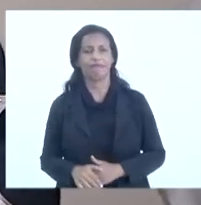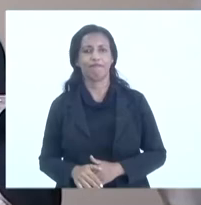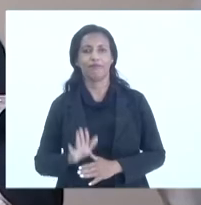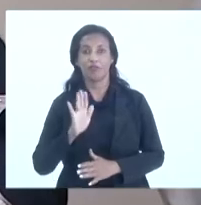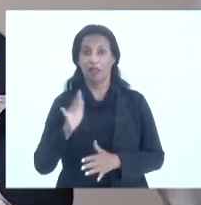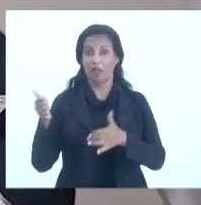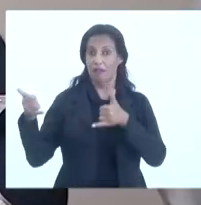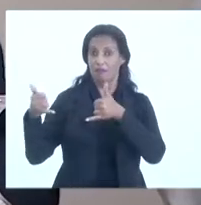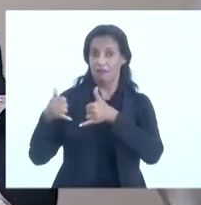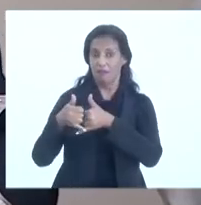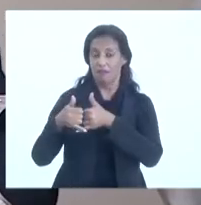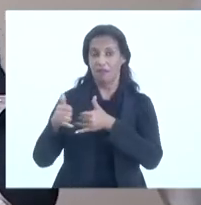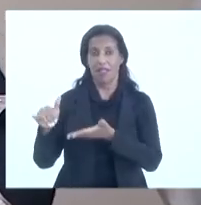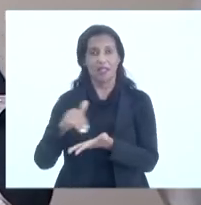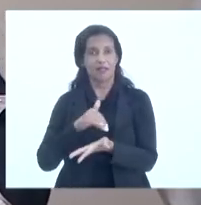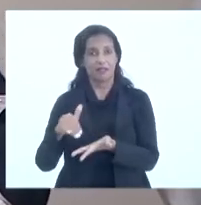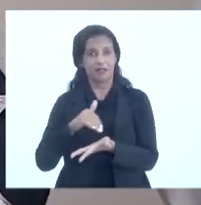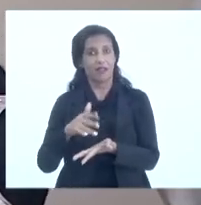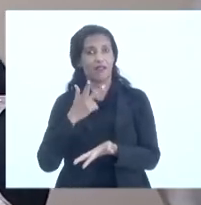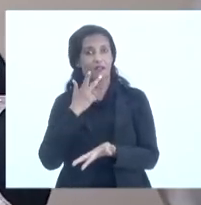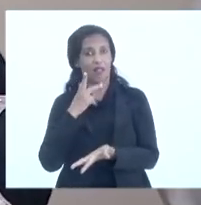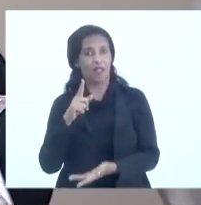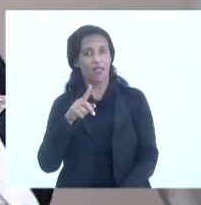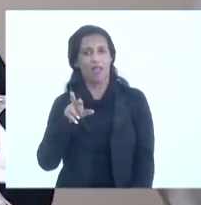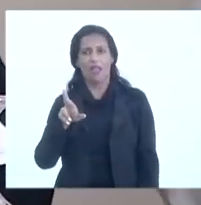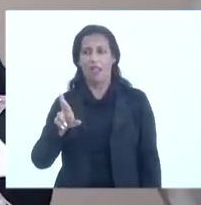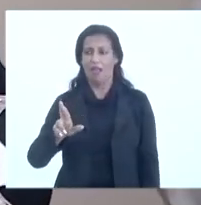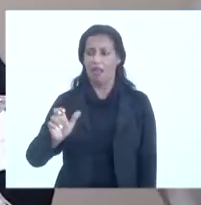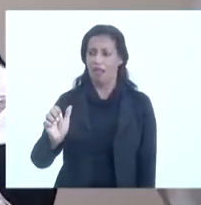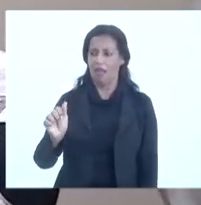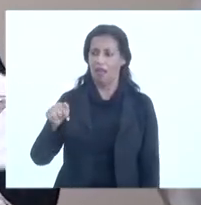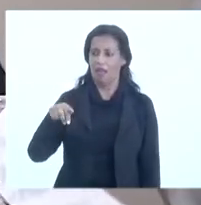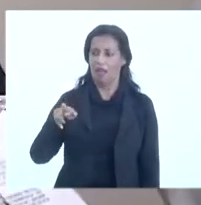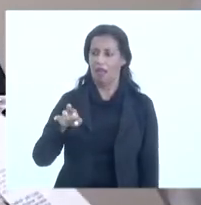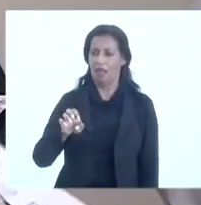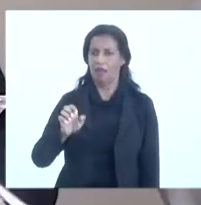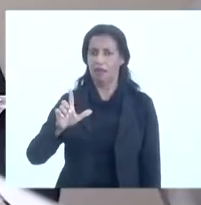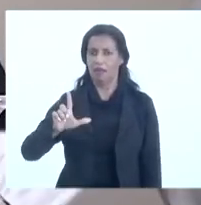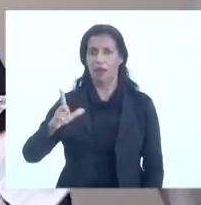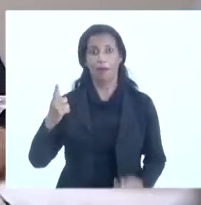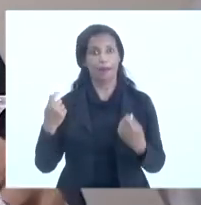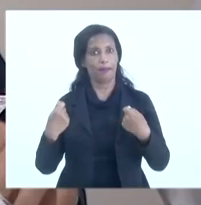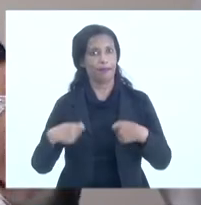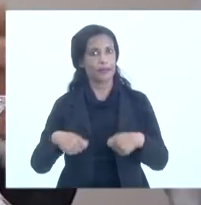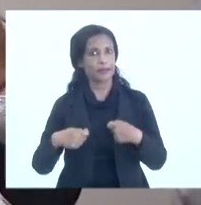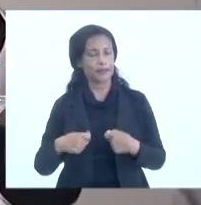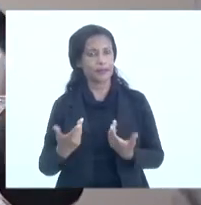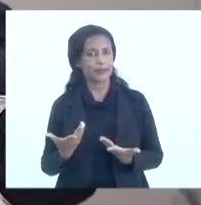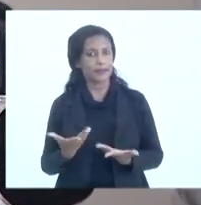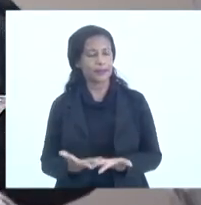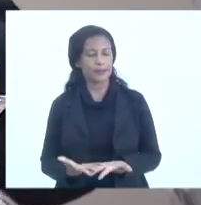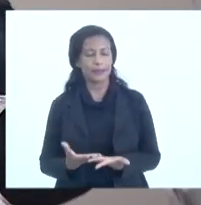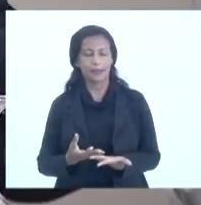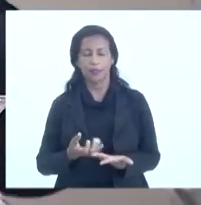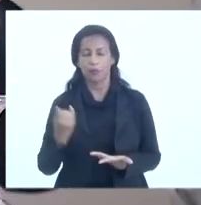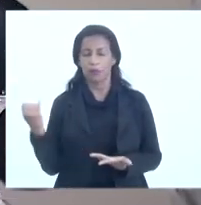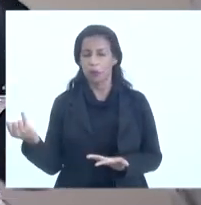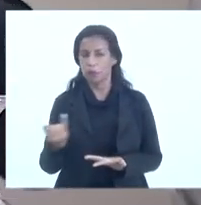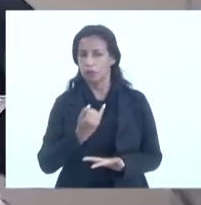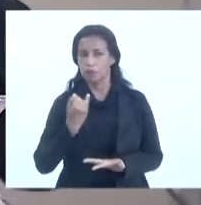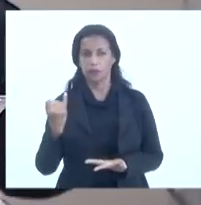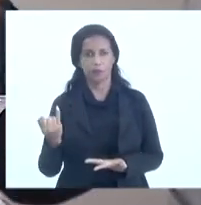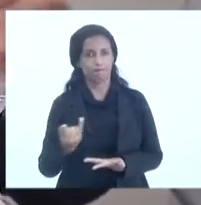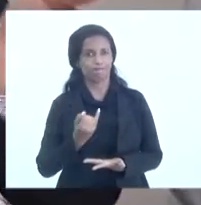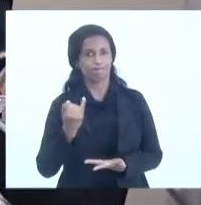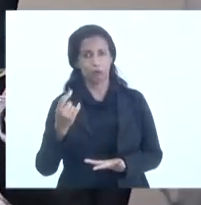na secretaria, já falei com a Raquel, e a gente precisa, logicamente, foi muito, muito importante